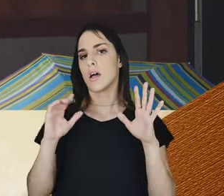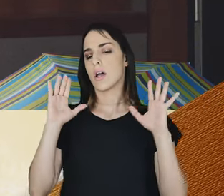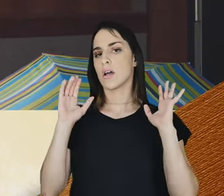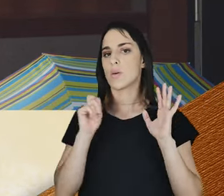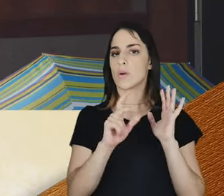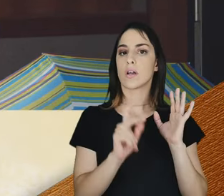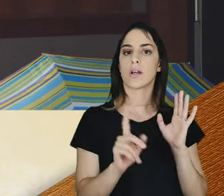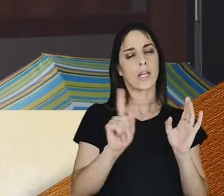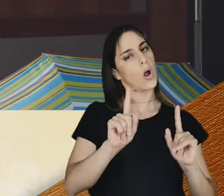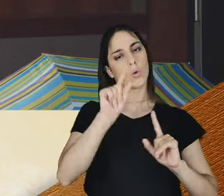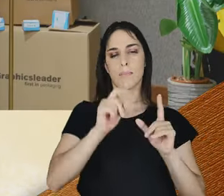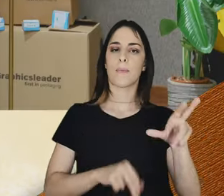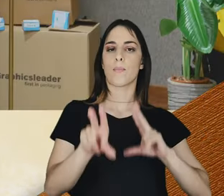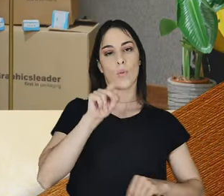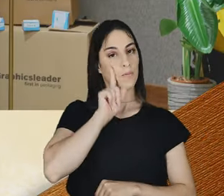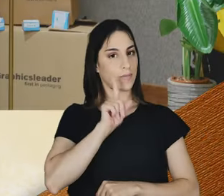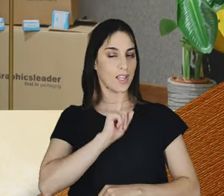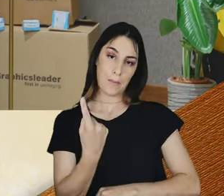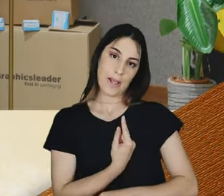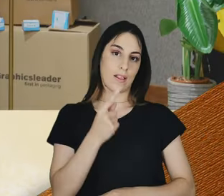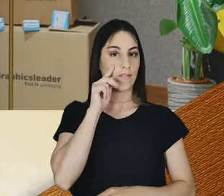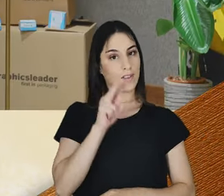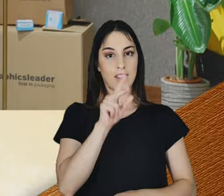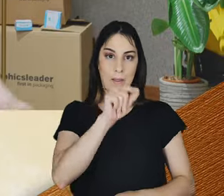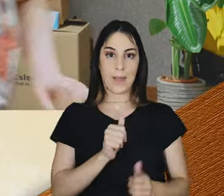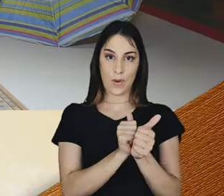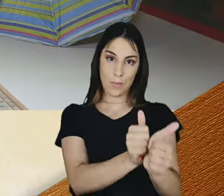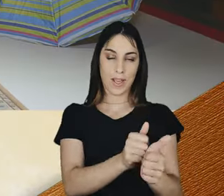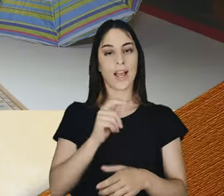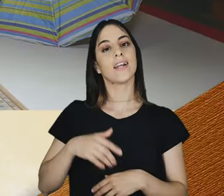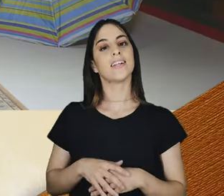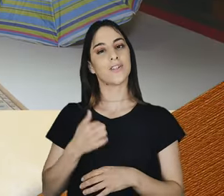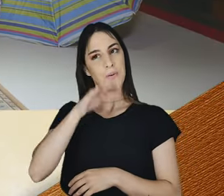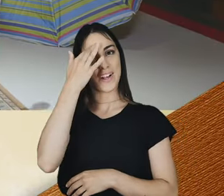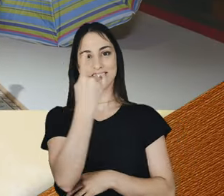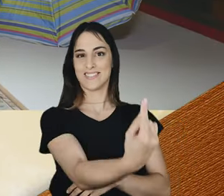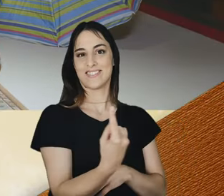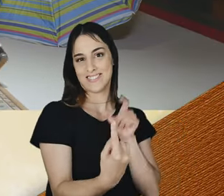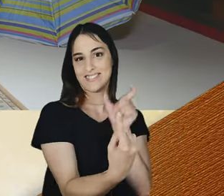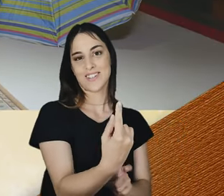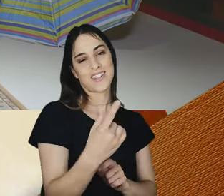ver também moda feminina, não é? Temos que acompanhar as tendências da moda feminina. Exatamente. Deduzo que não seja com este modelo.